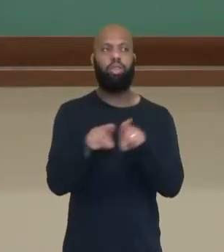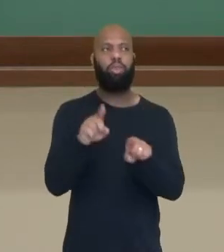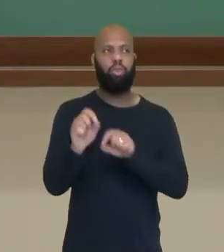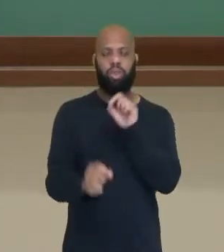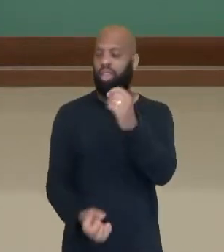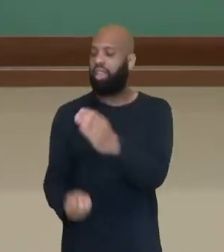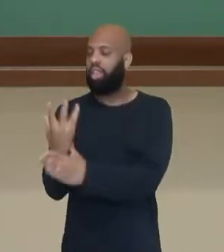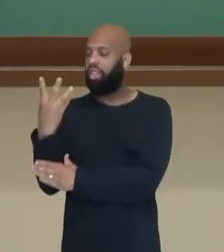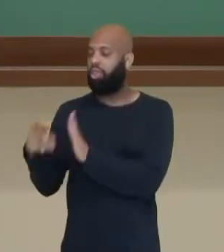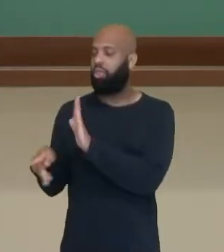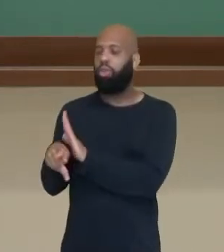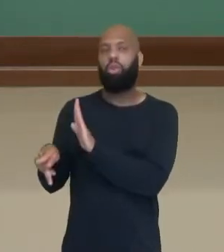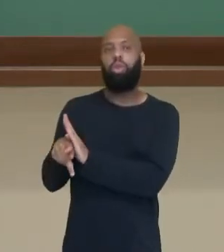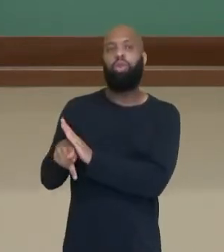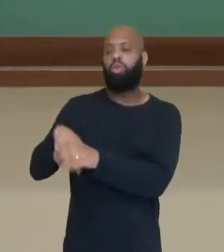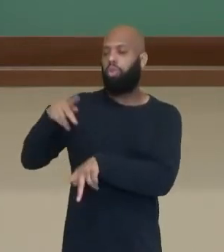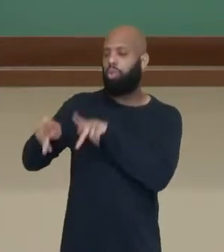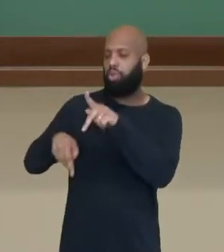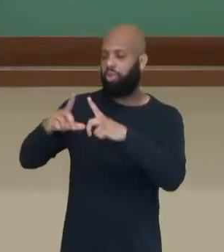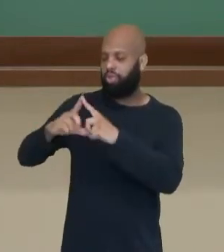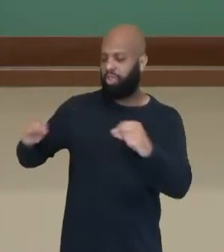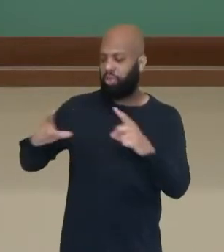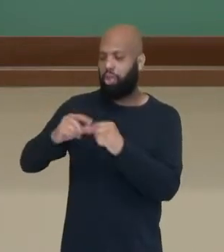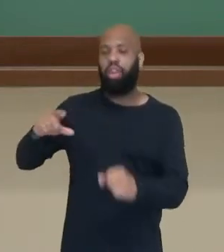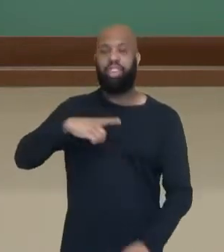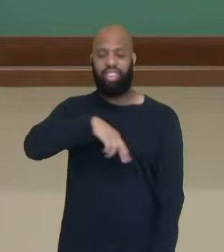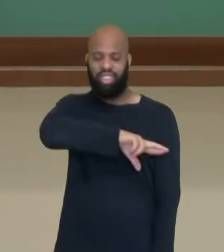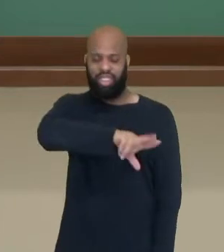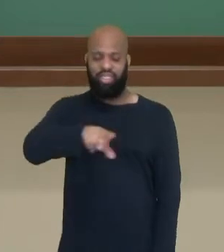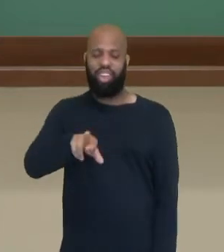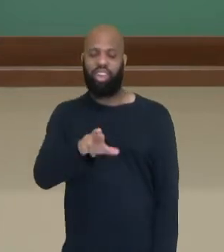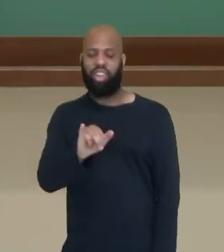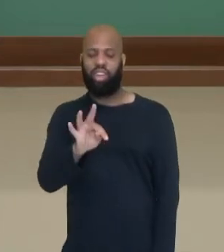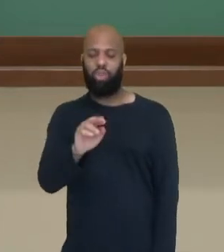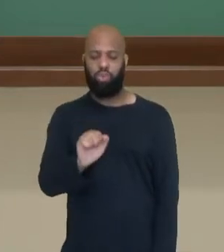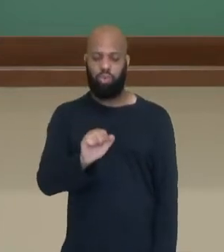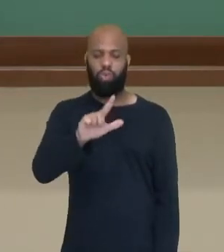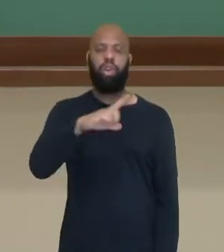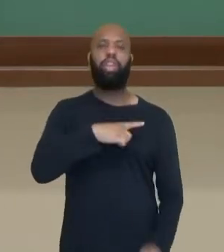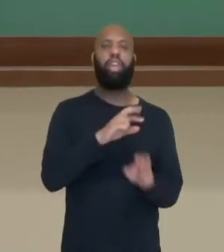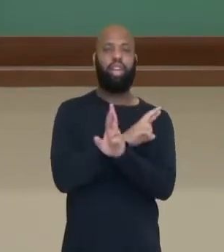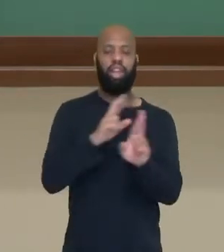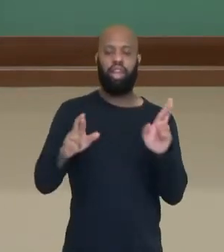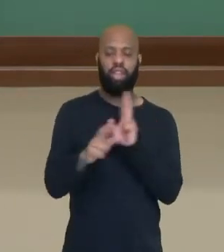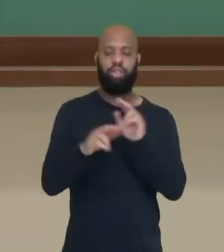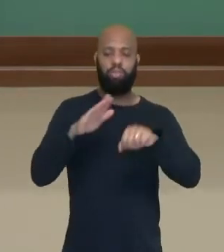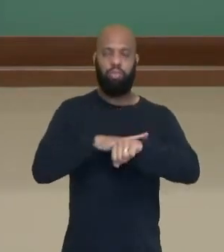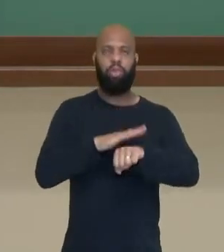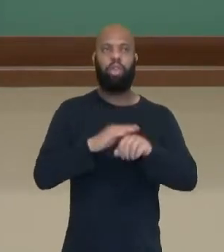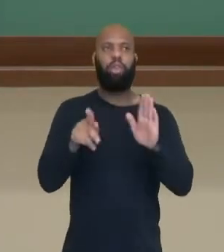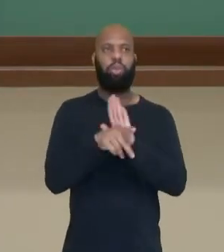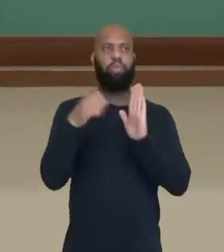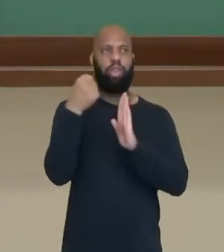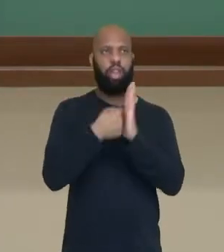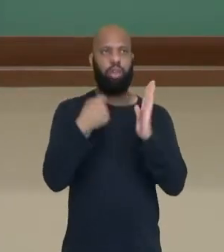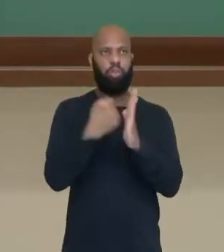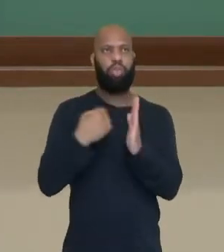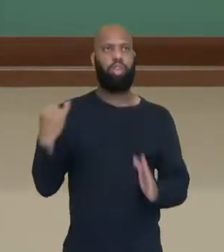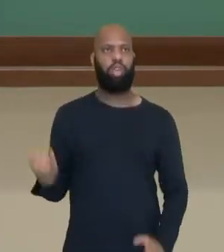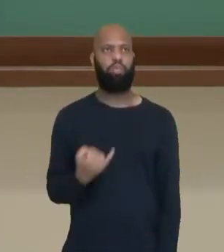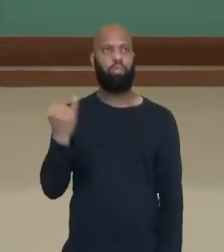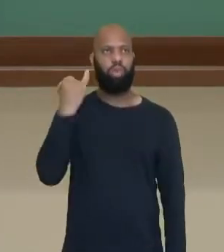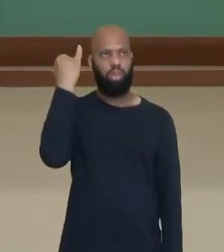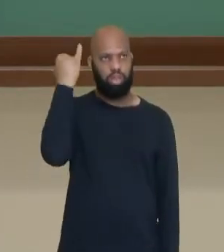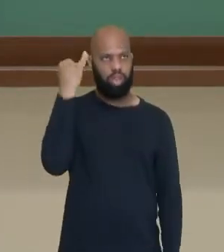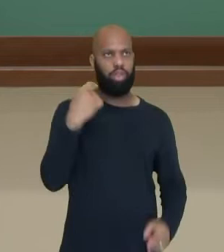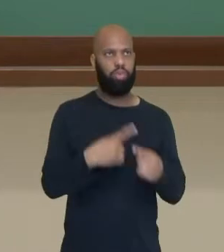povo japonês e traz diversos rituais associados durante a luta, que é muito mais importante para eles, às vezes,